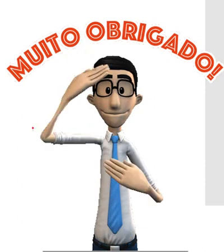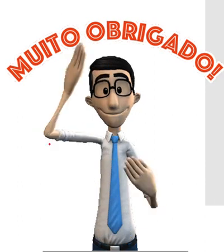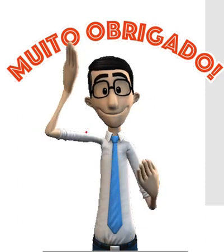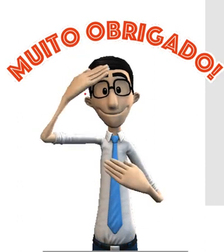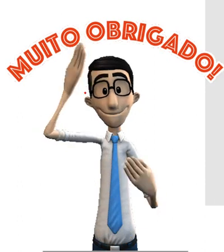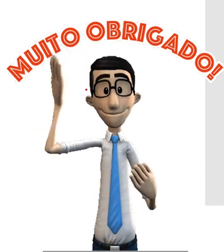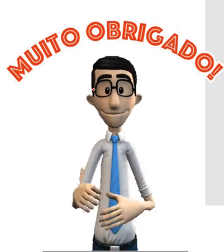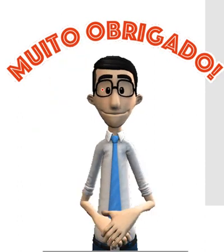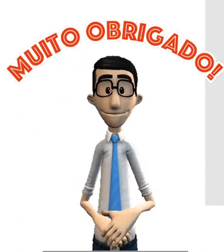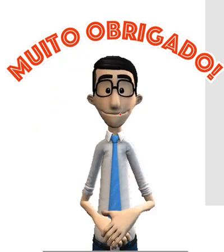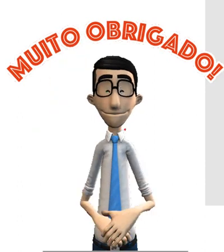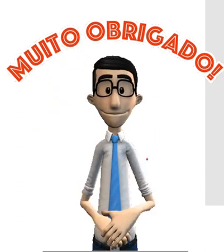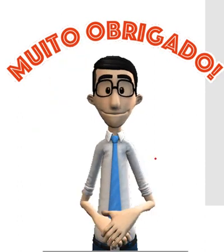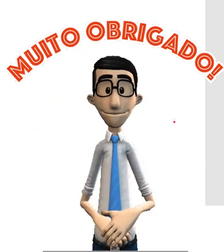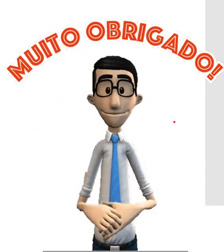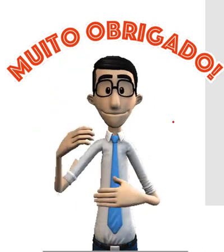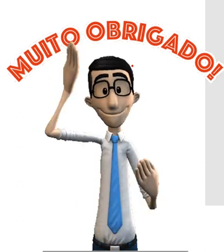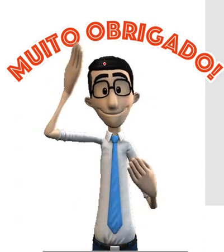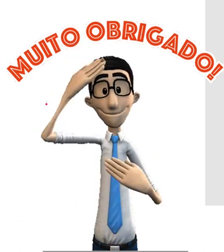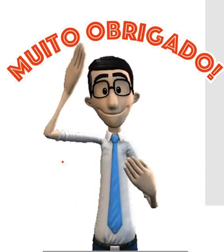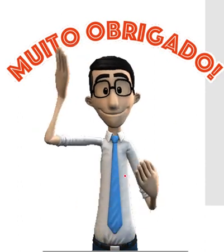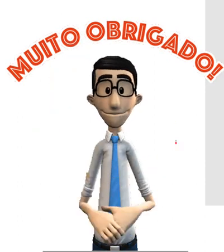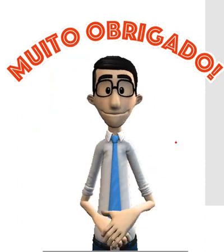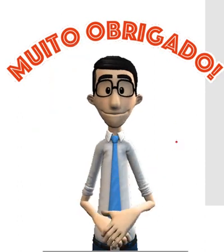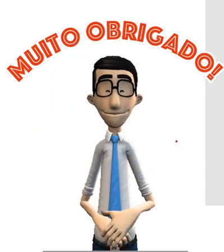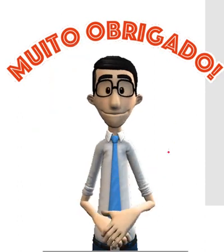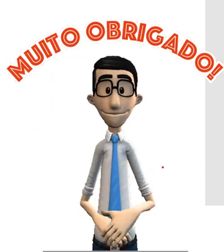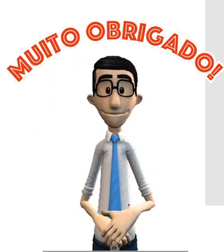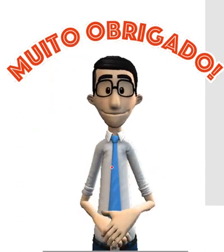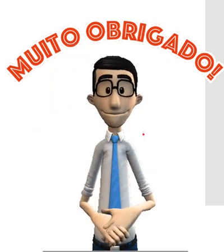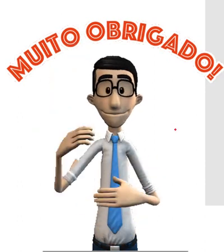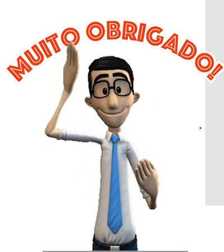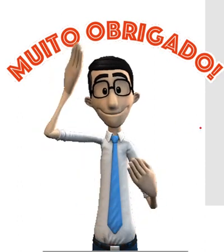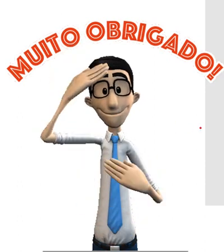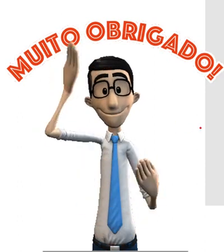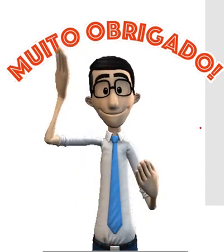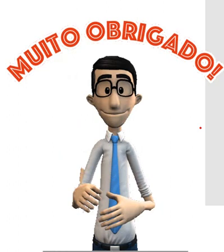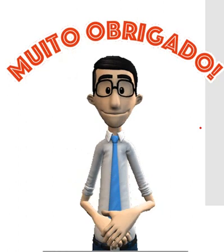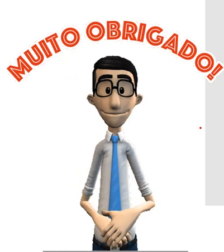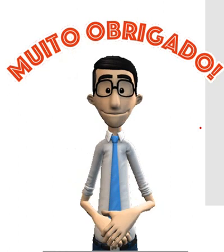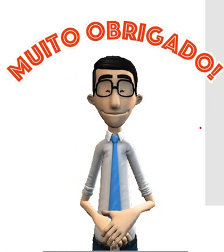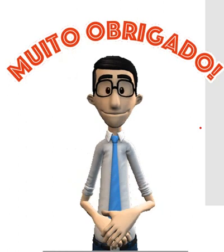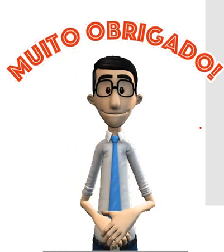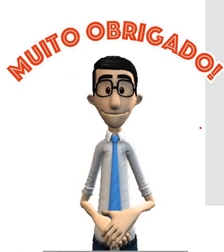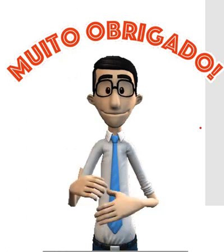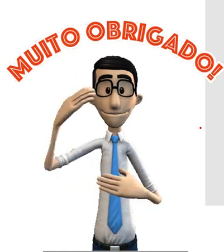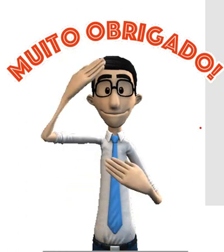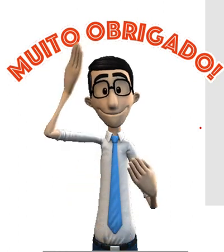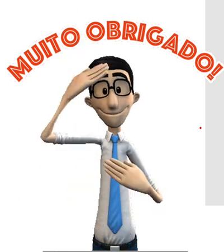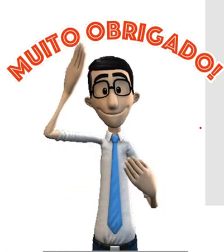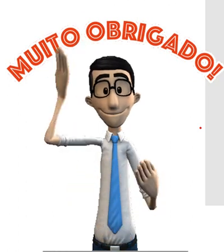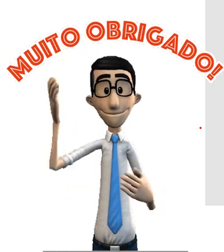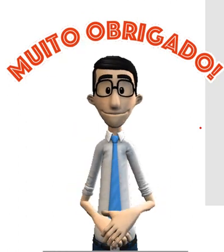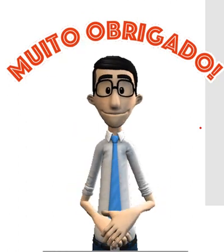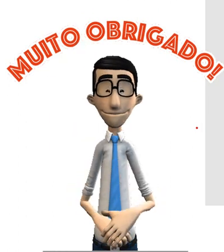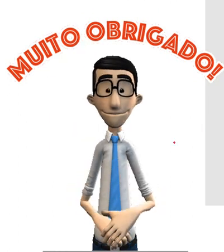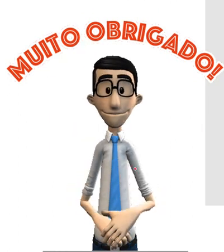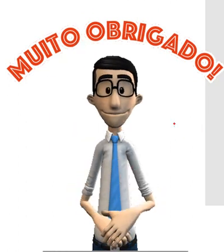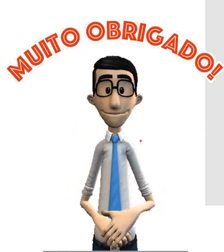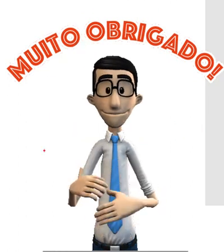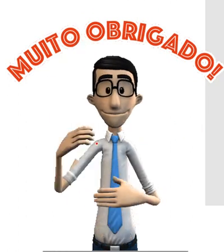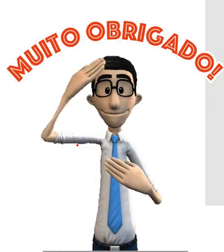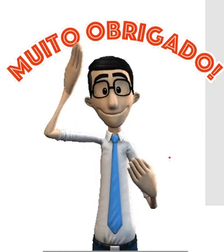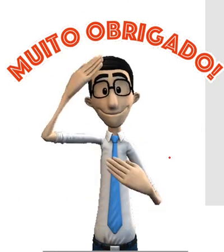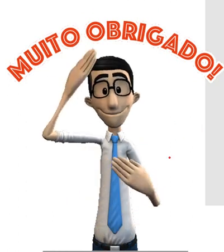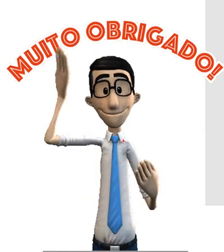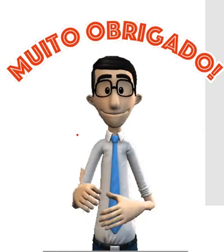Olha aqui esse bonequinho aqui, né? Esse GIF, ele tá dando, transmitindo uma mensagem. Isso, esse símbolo que ele